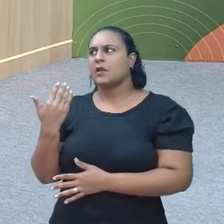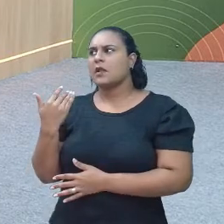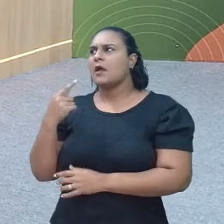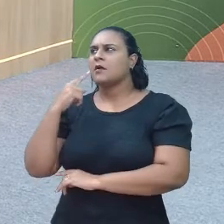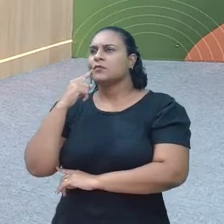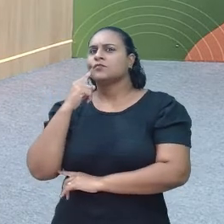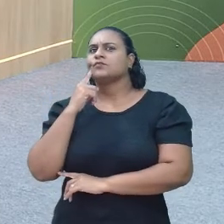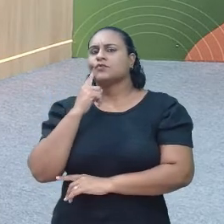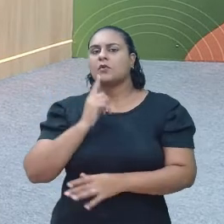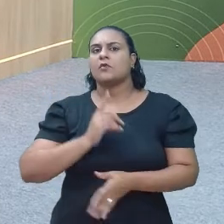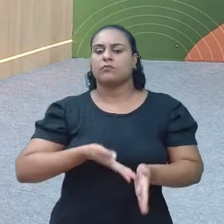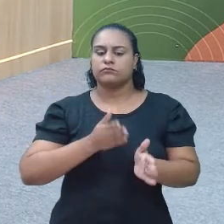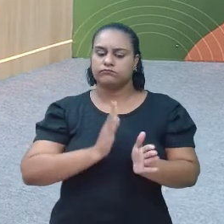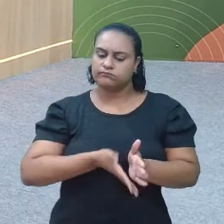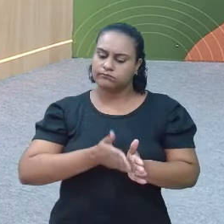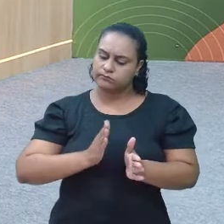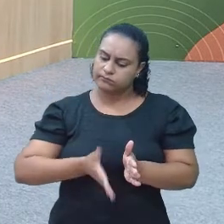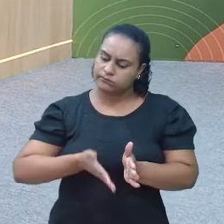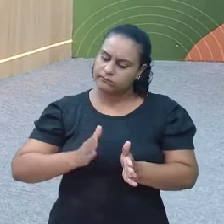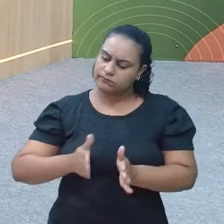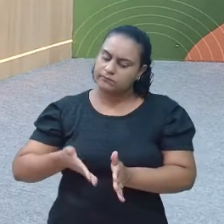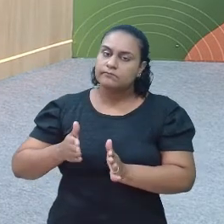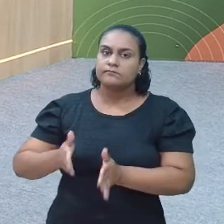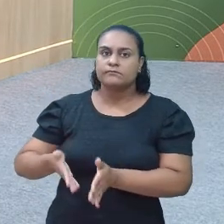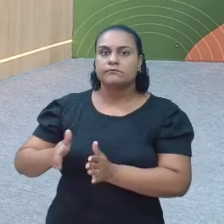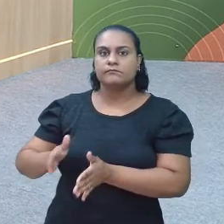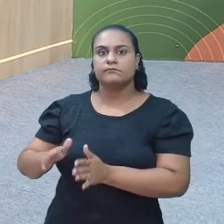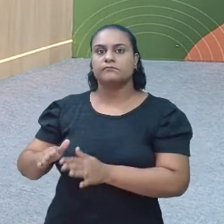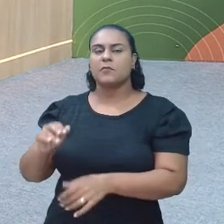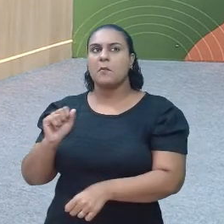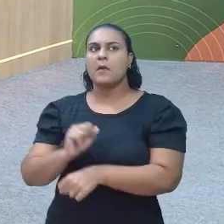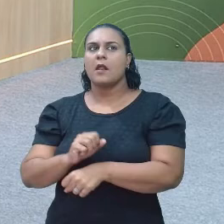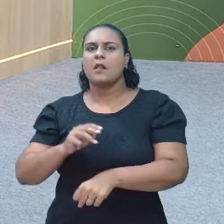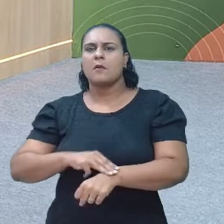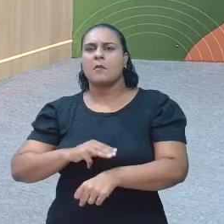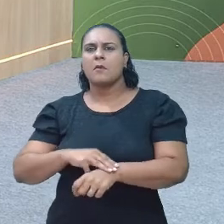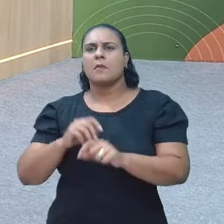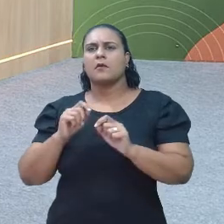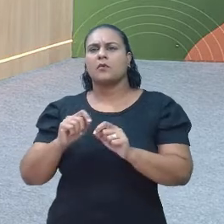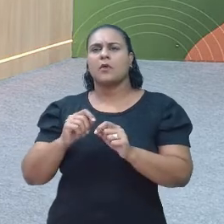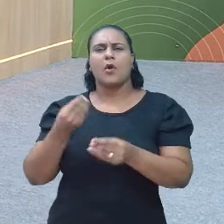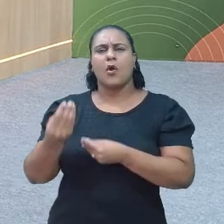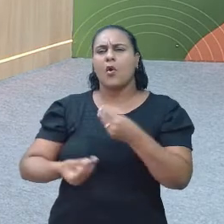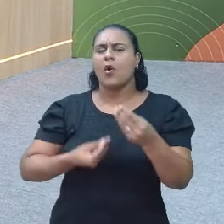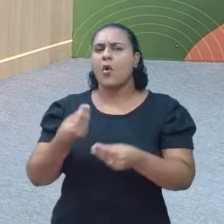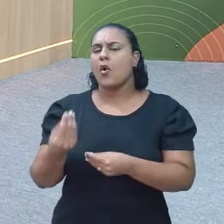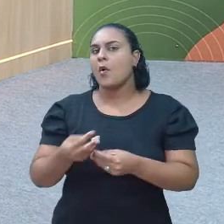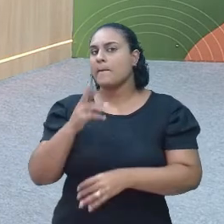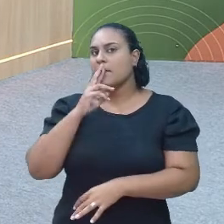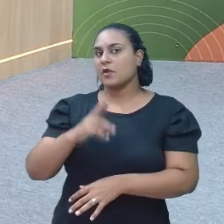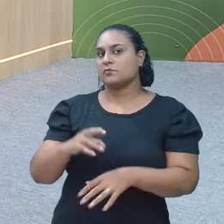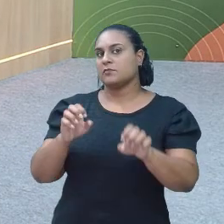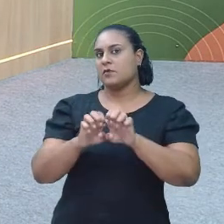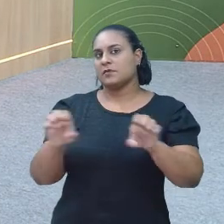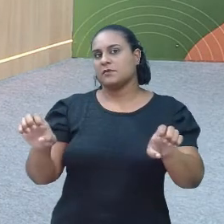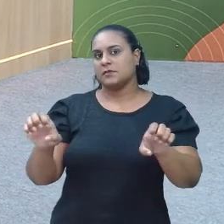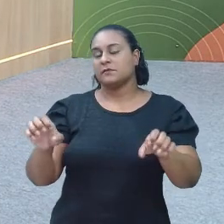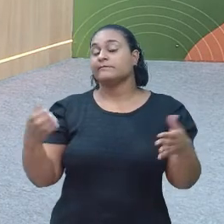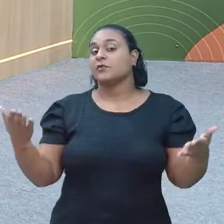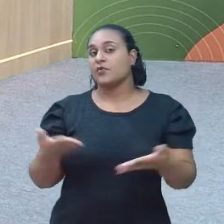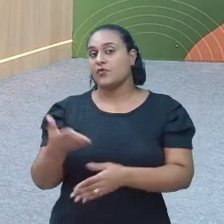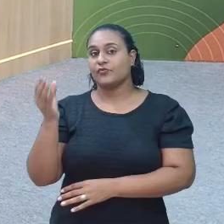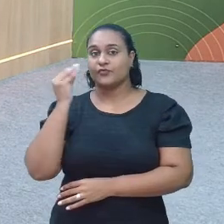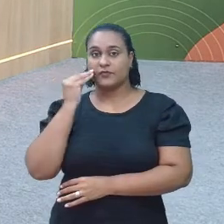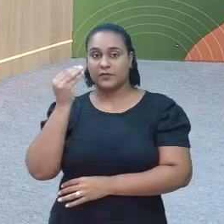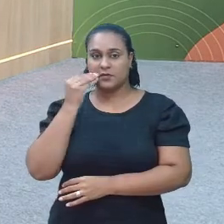seguir o mesmo roteiro, né? Ou seja, na aula anterior eu parei no momento de fazer como é que a gente resolve uma equação. E hoje a gente vai